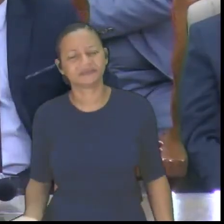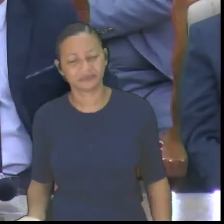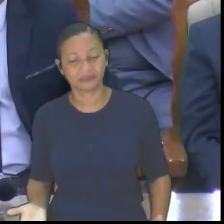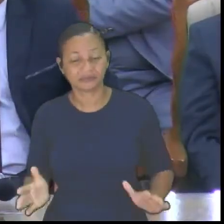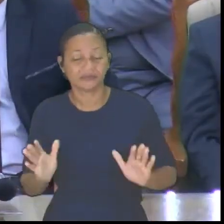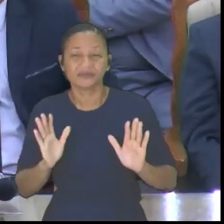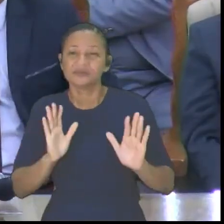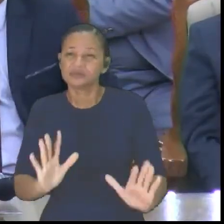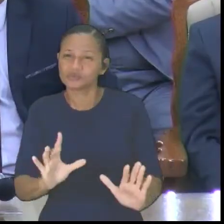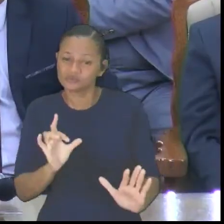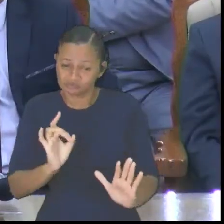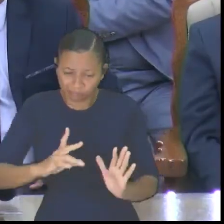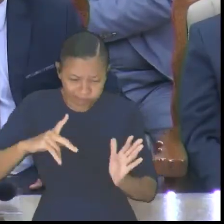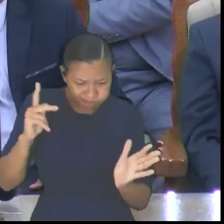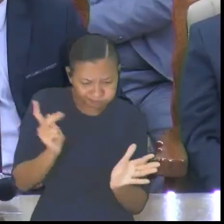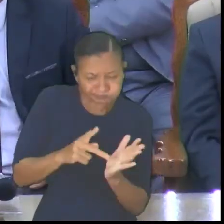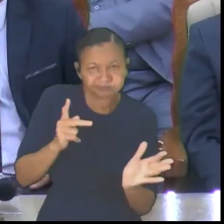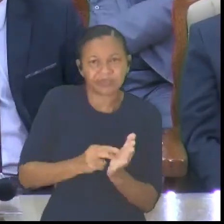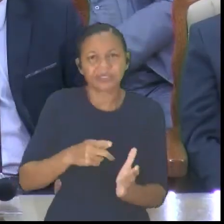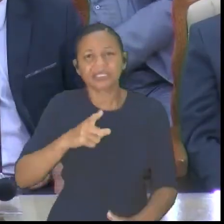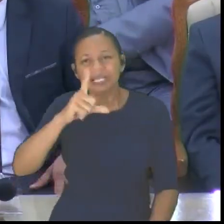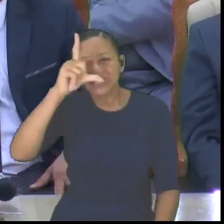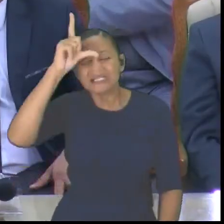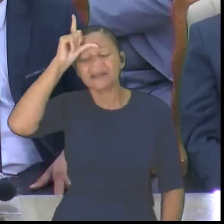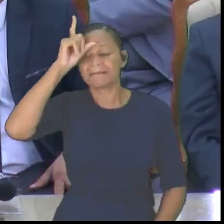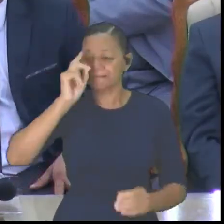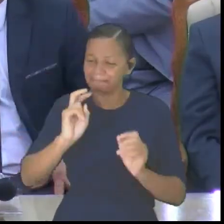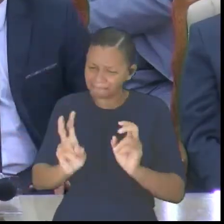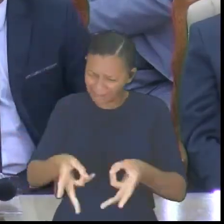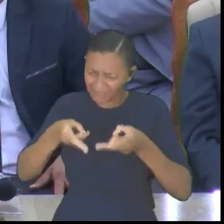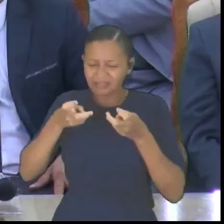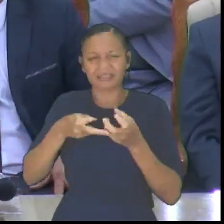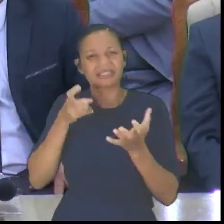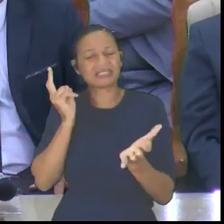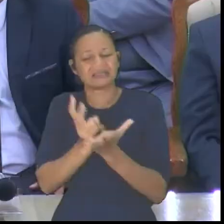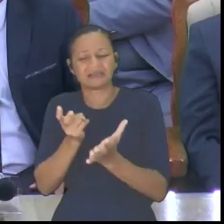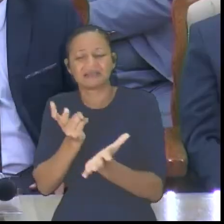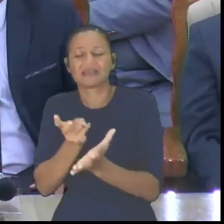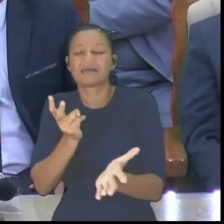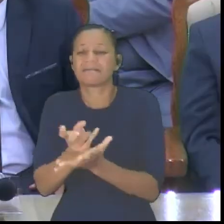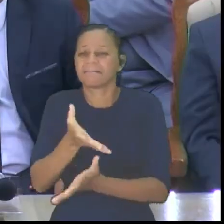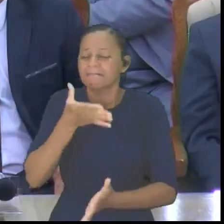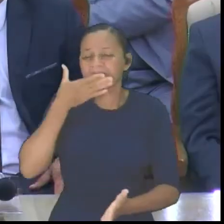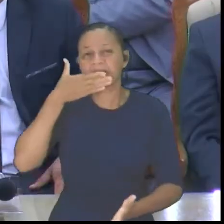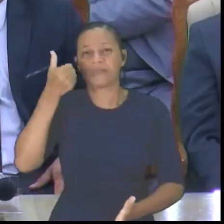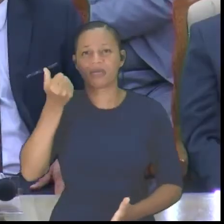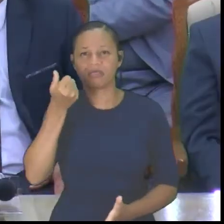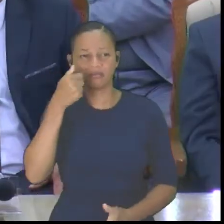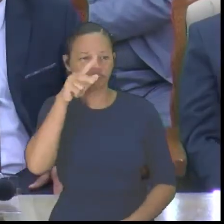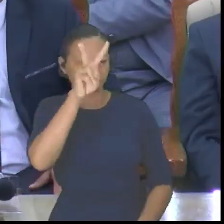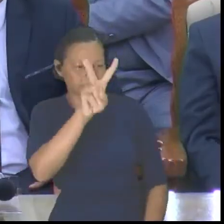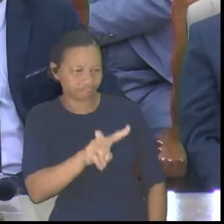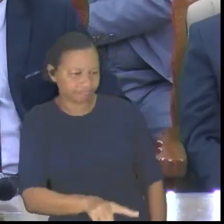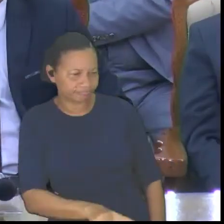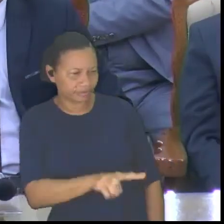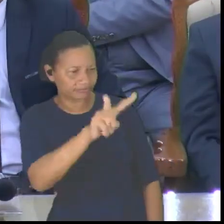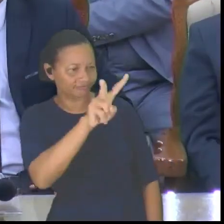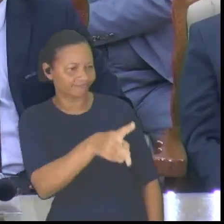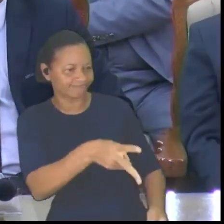Só que o verdadeiro líder enxerga sempre o melhor de alguém.